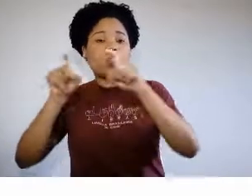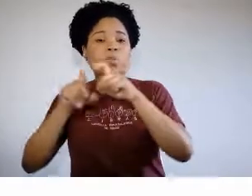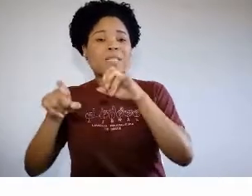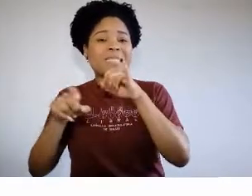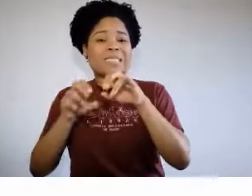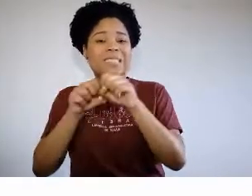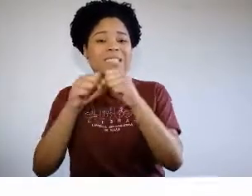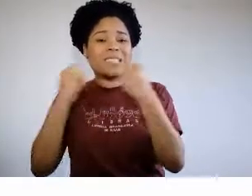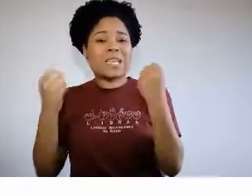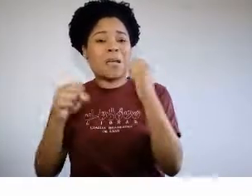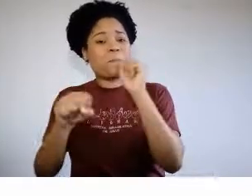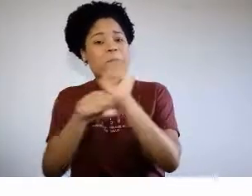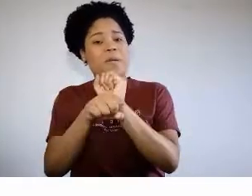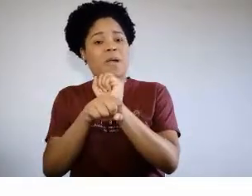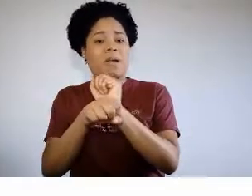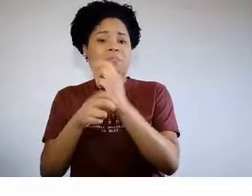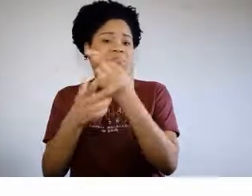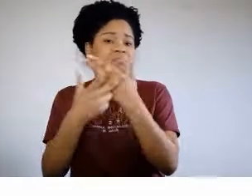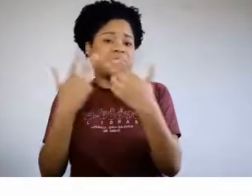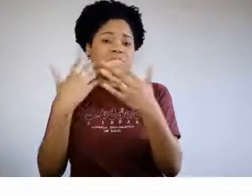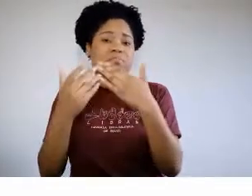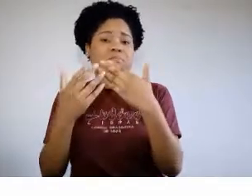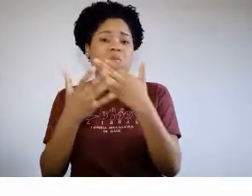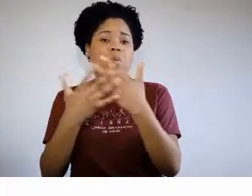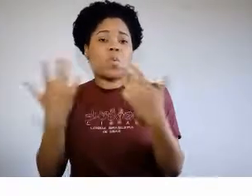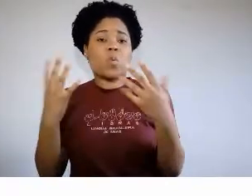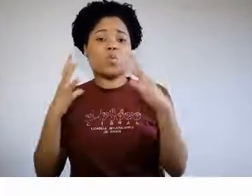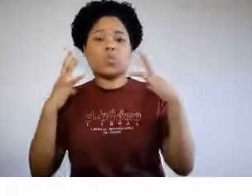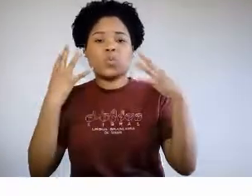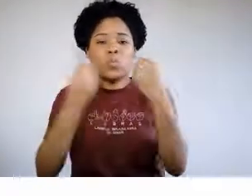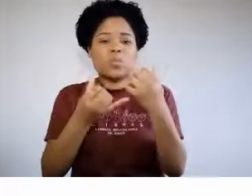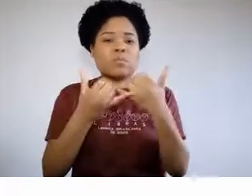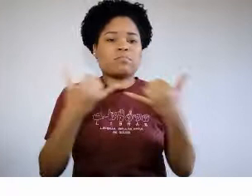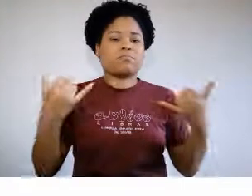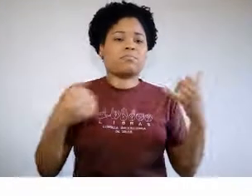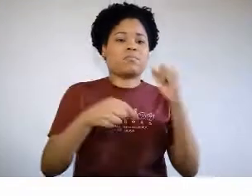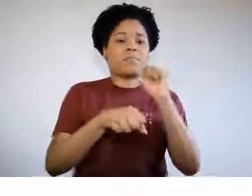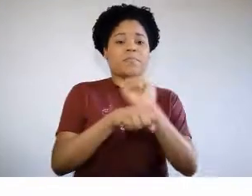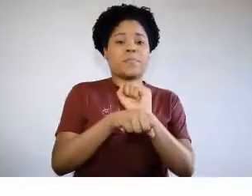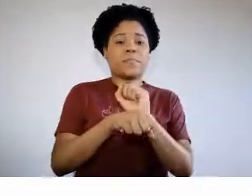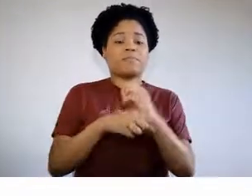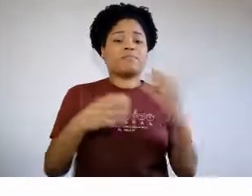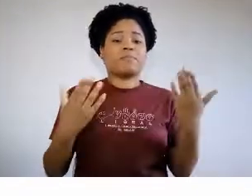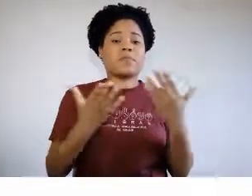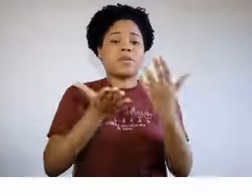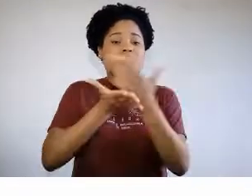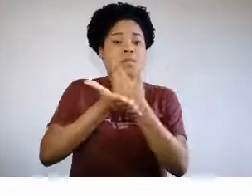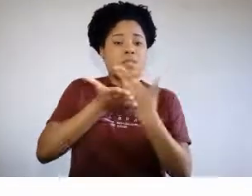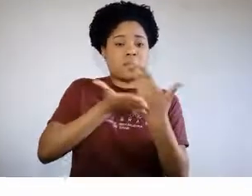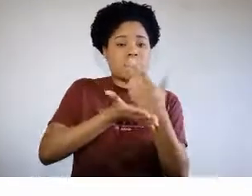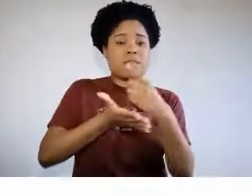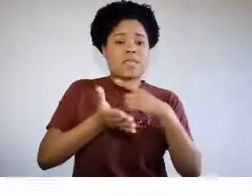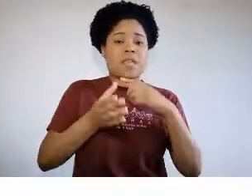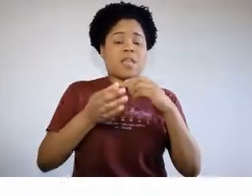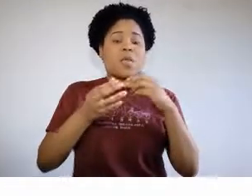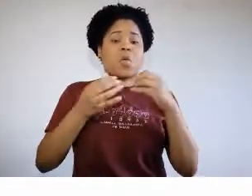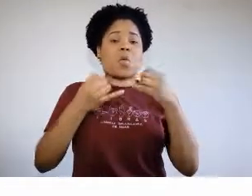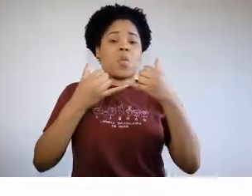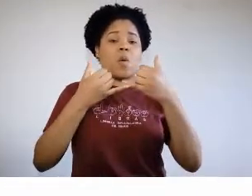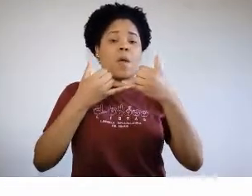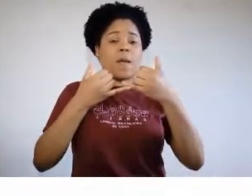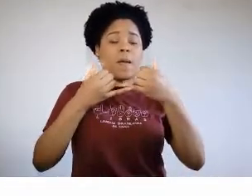Um computador, se ele falhar ou parar de funcionar por algum motivo, toda a rede para. Nessa topologia também,